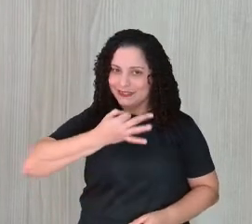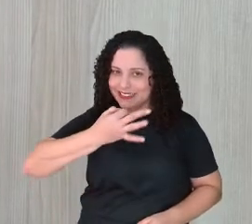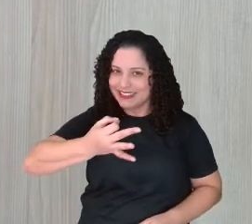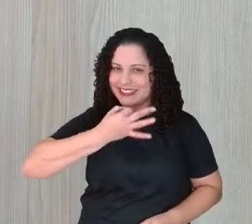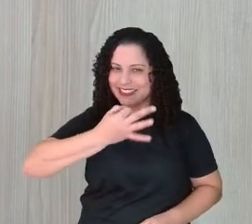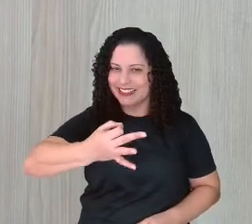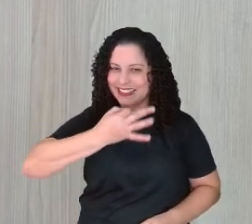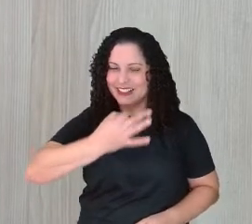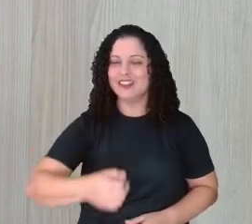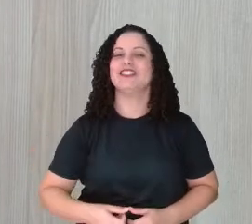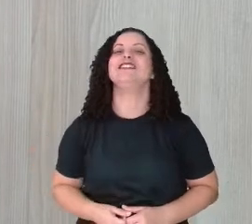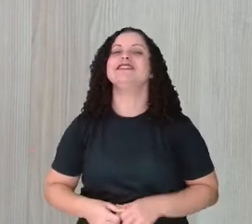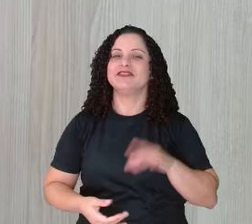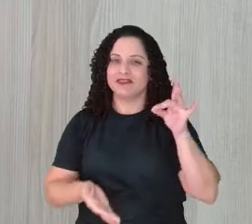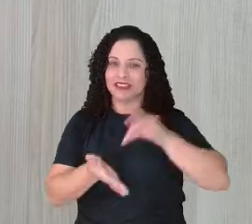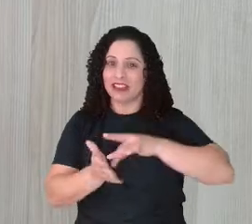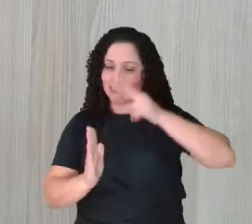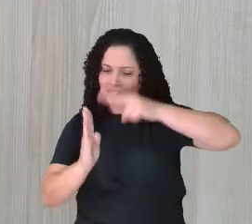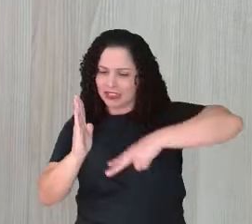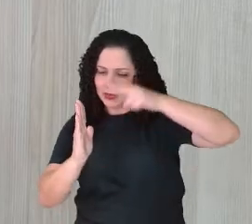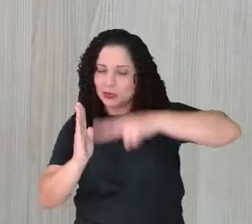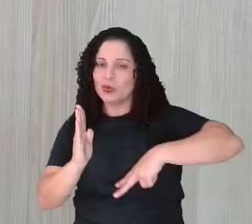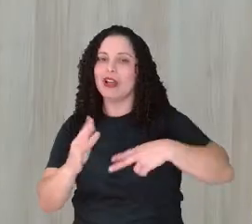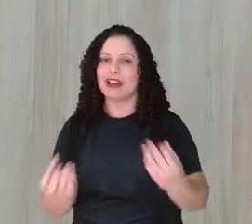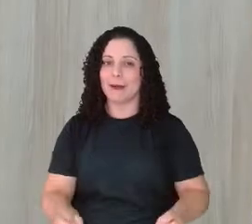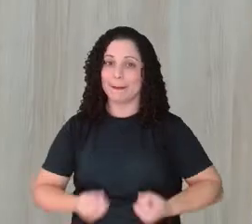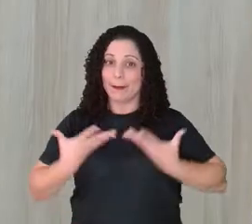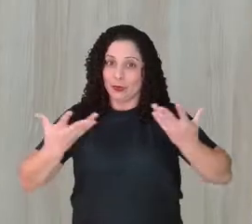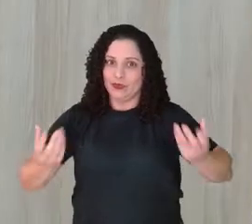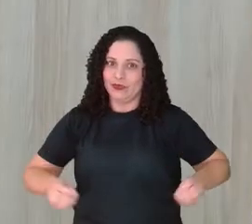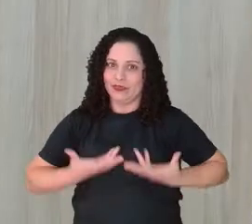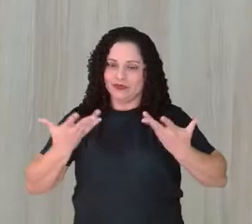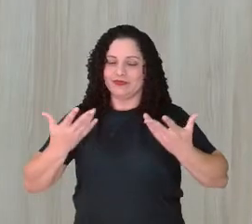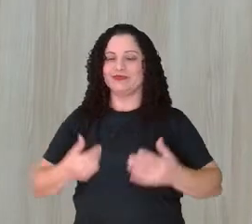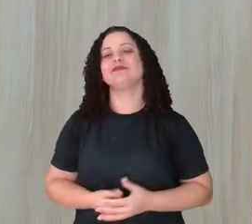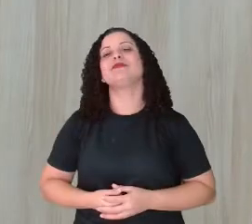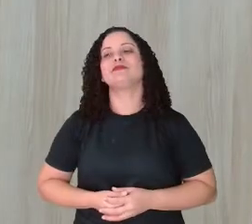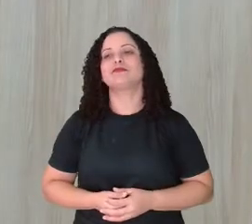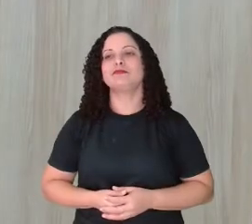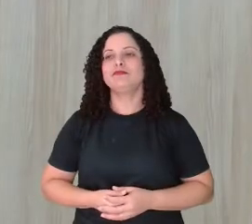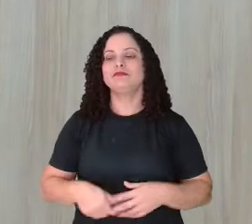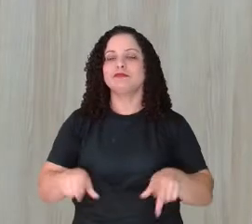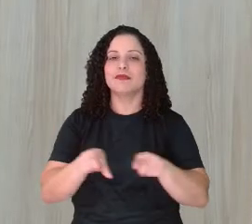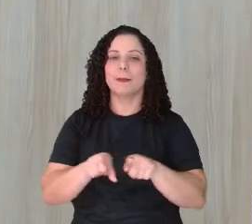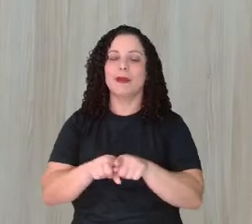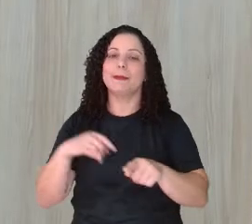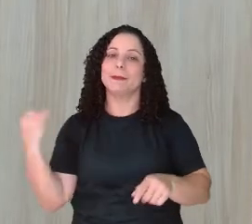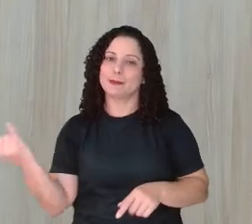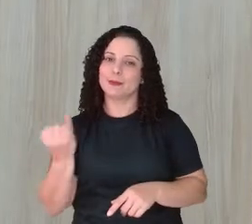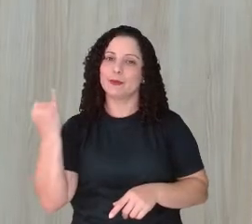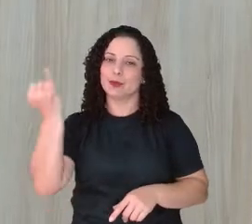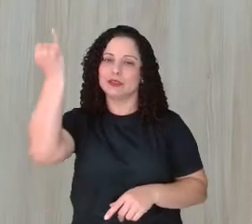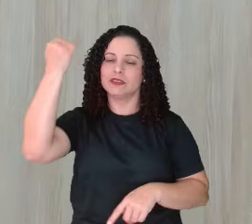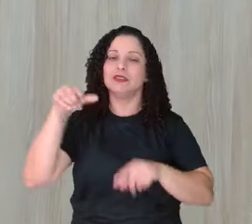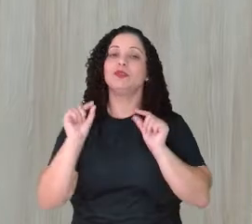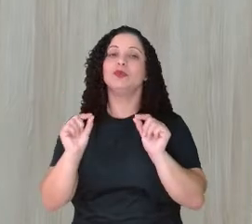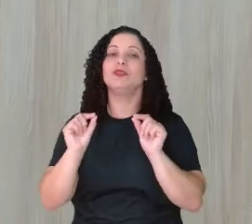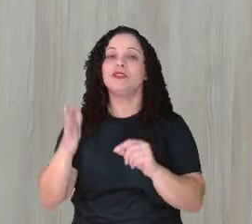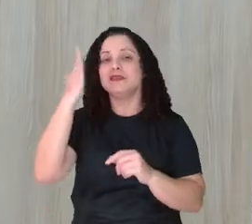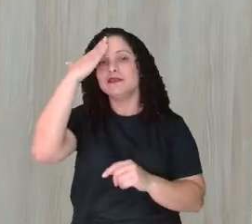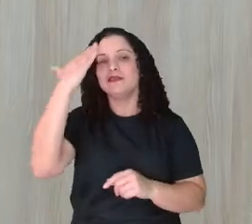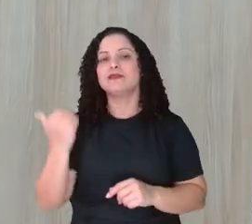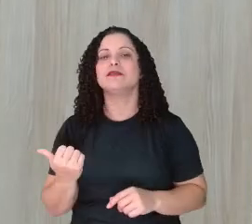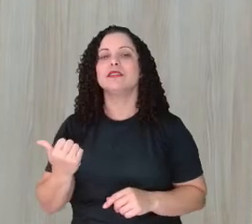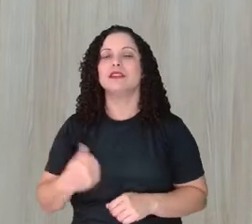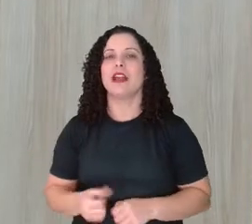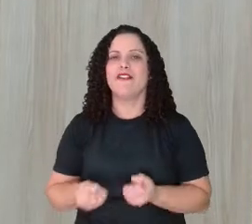argumento. Porque a leitura traz isso, É né? verdade. Então, e é um ponto interessante que a professora Cláudia me lembrou, é o seguinte, muita gente